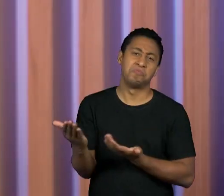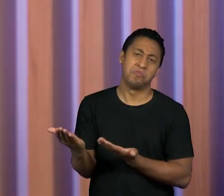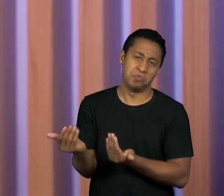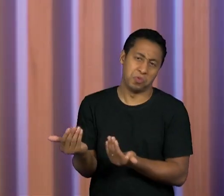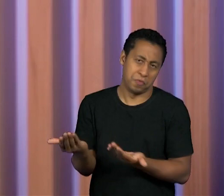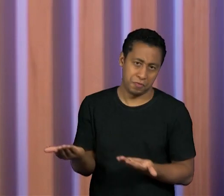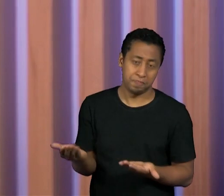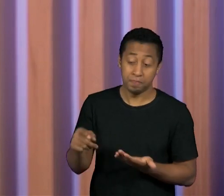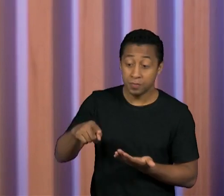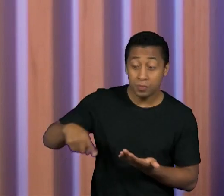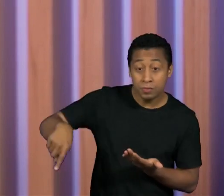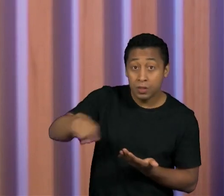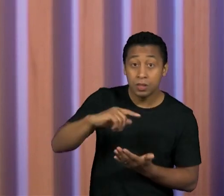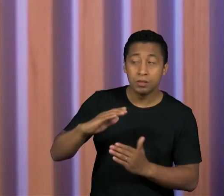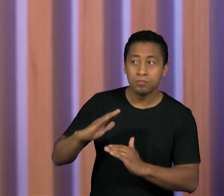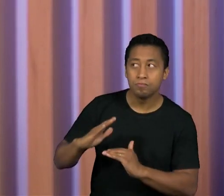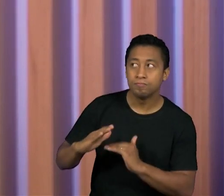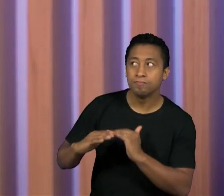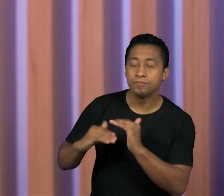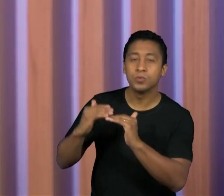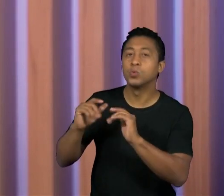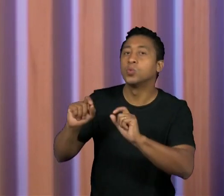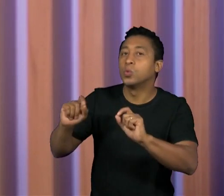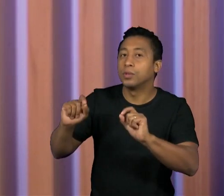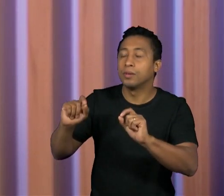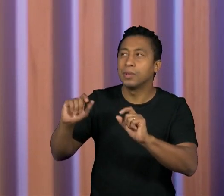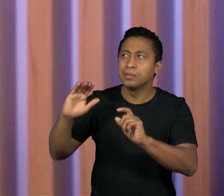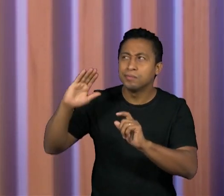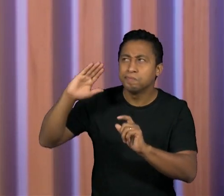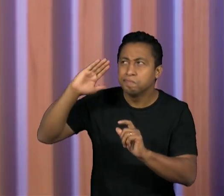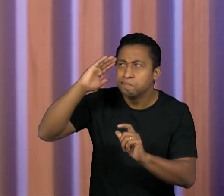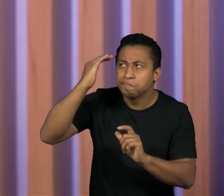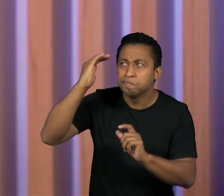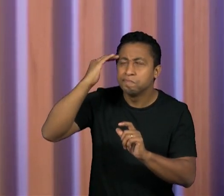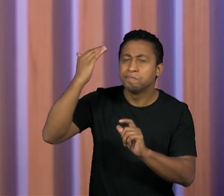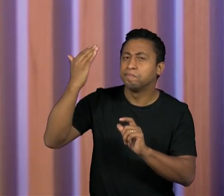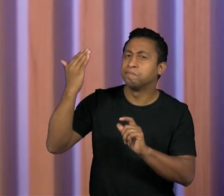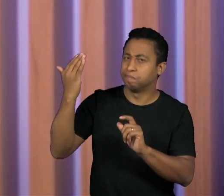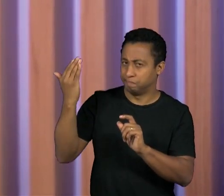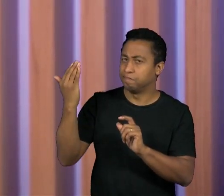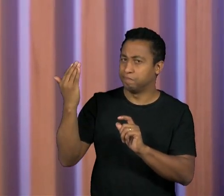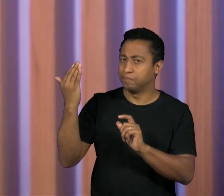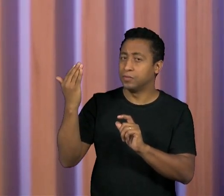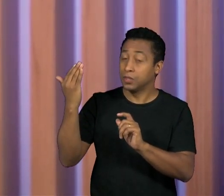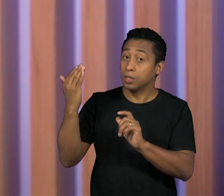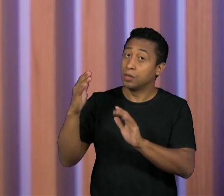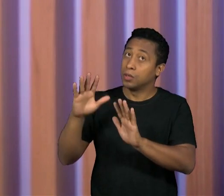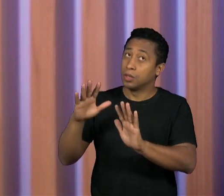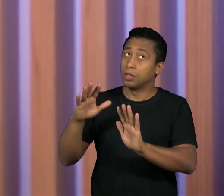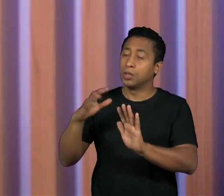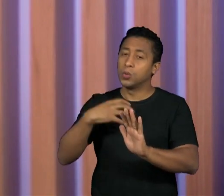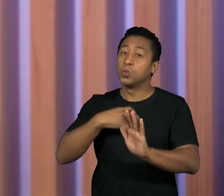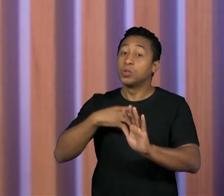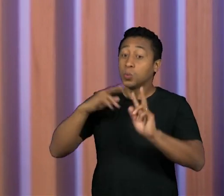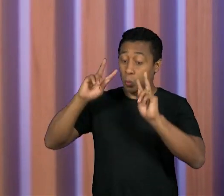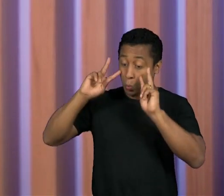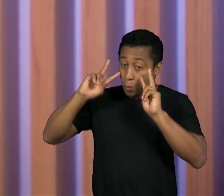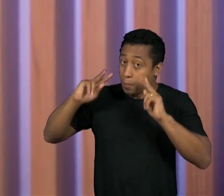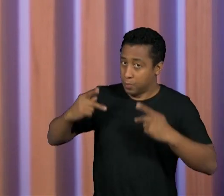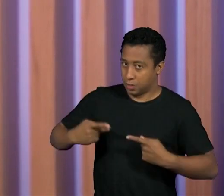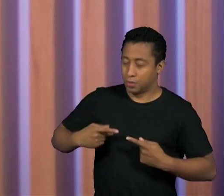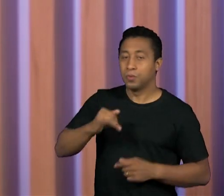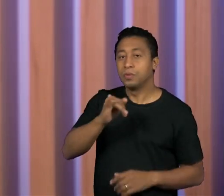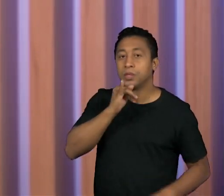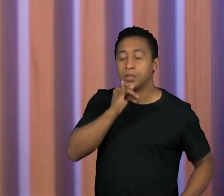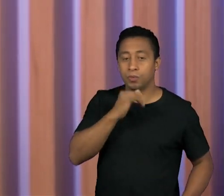de desenvolver o entendimento, pensando no humano. Eu só vou